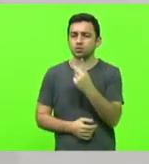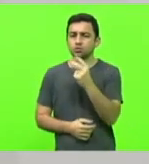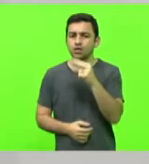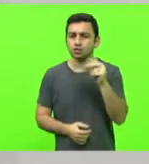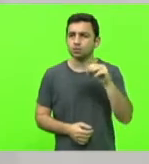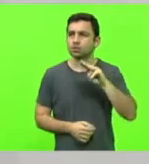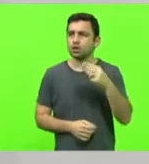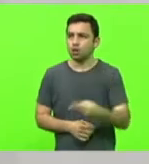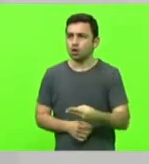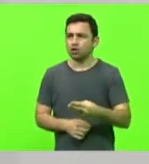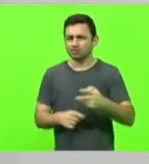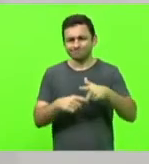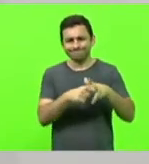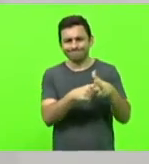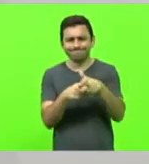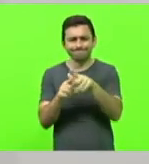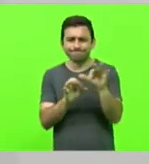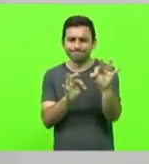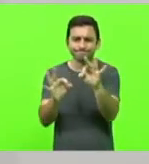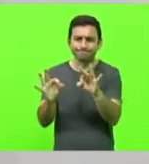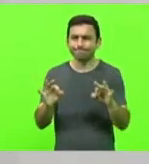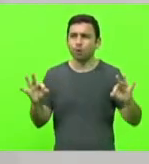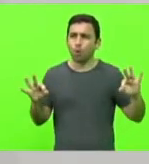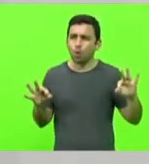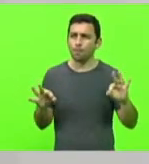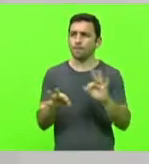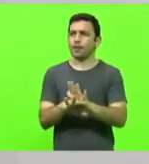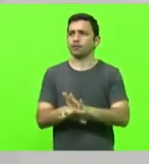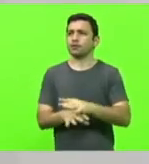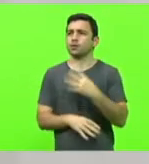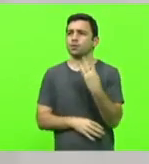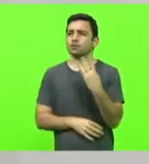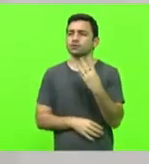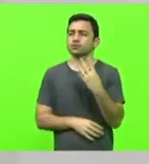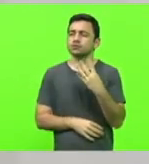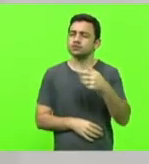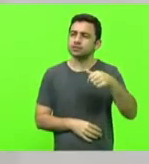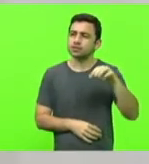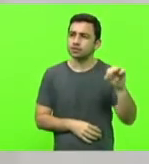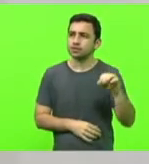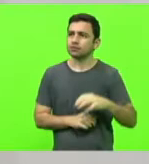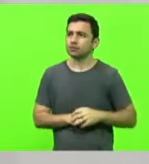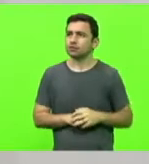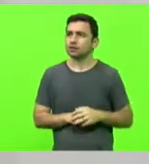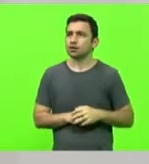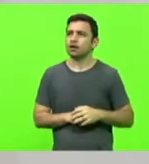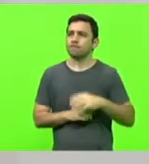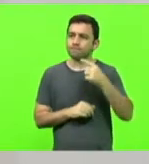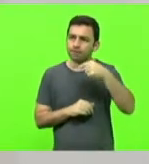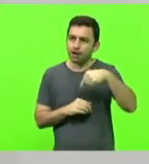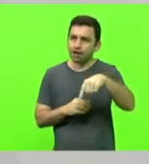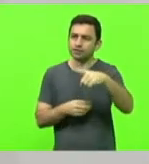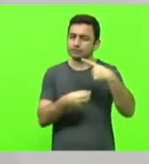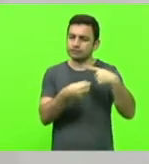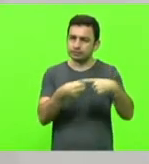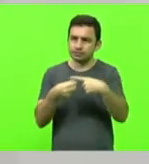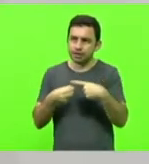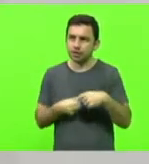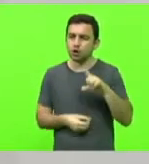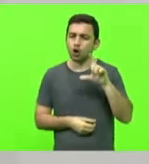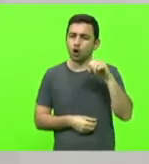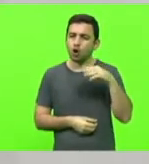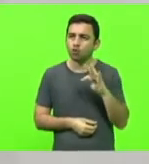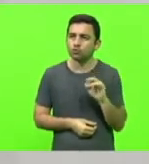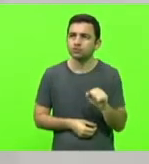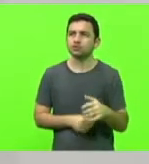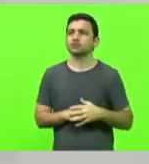fazer uma revitalização completa da 470 no Alto Vale, passando por esses municípios, Lontras, Ibirama,